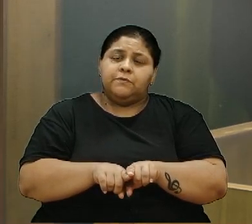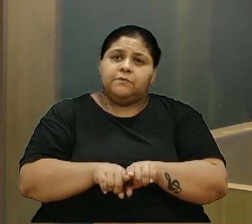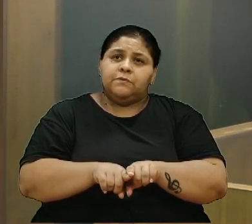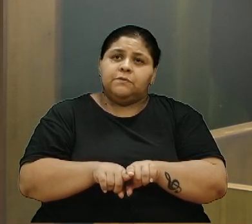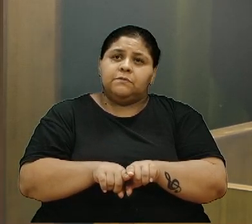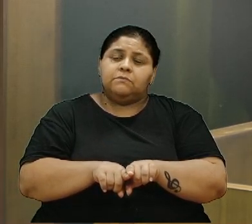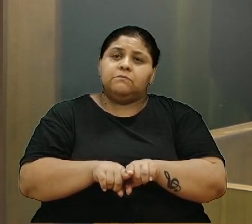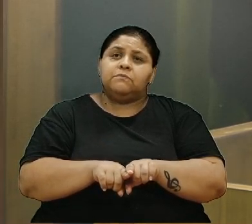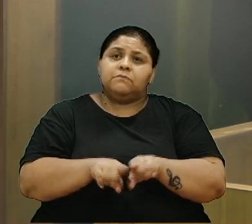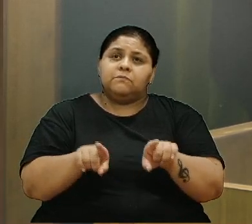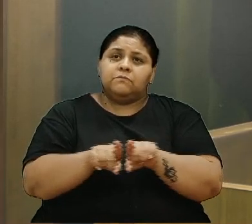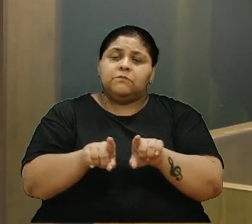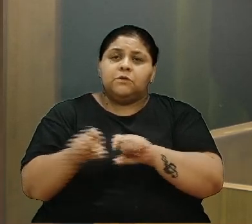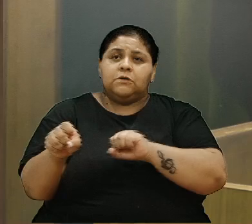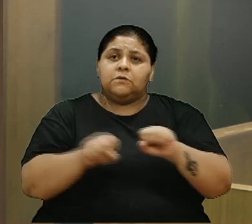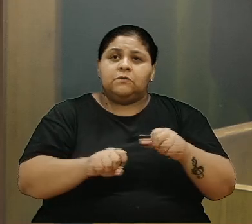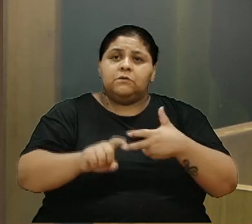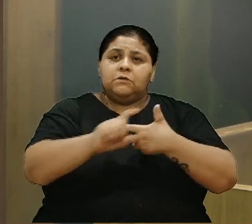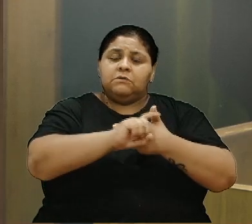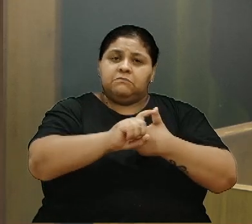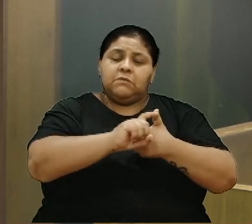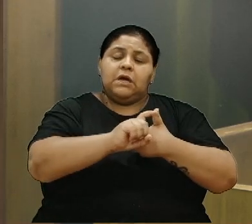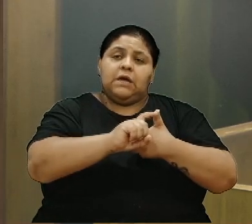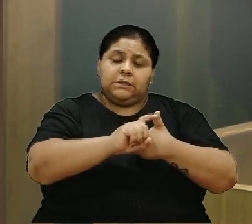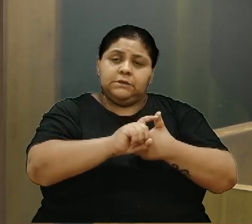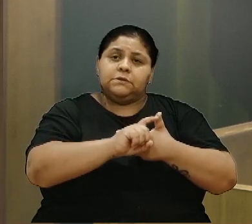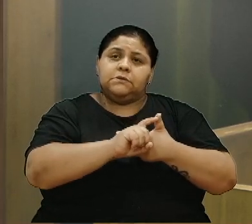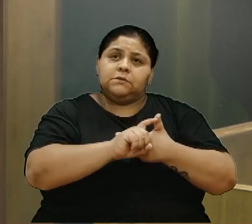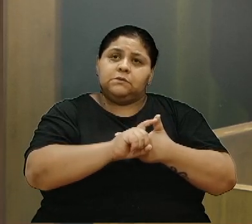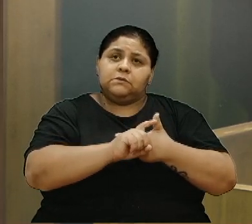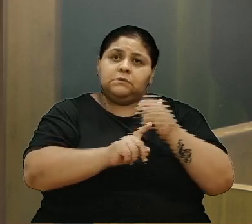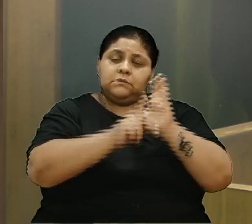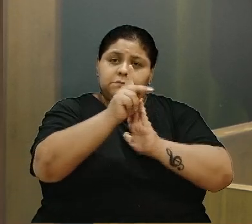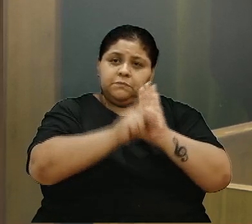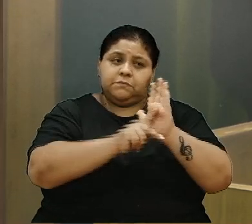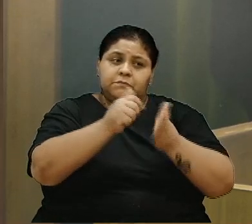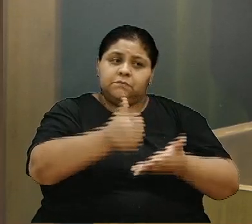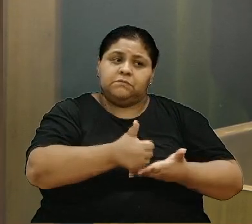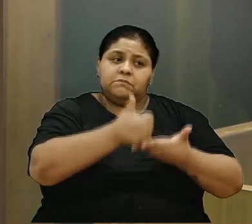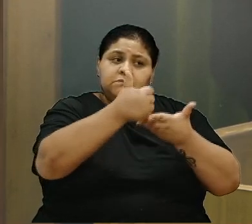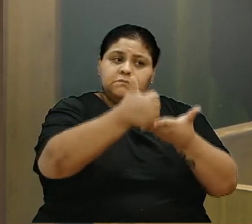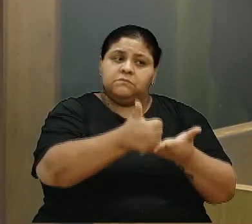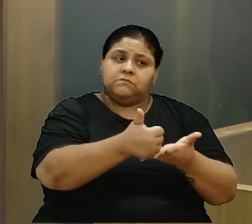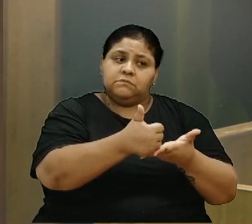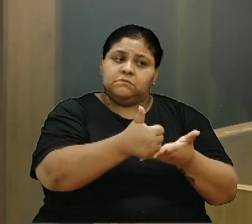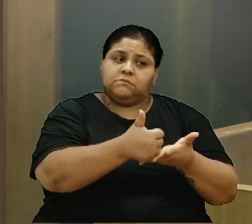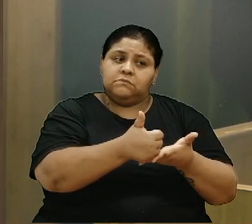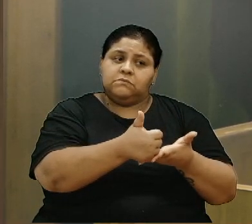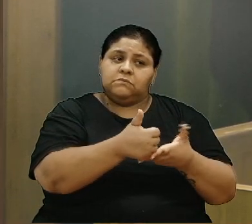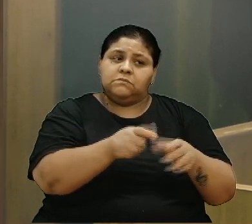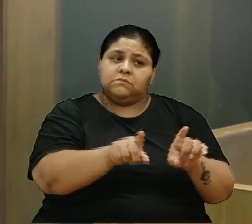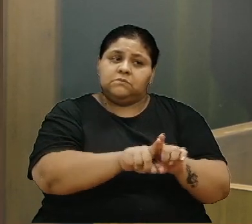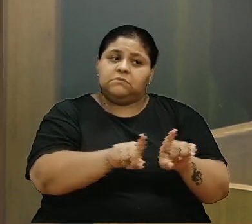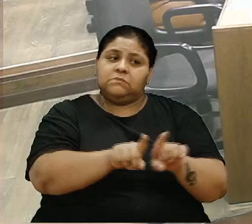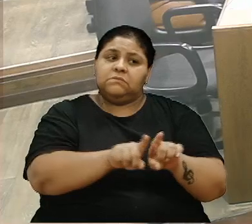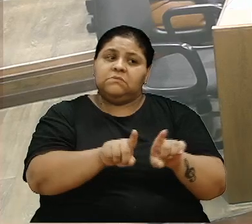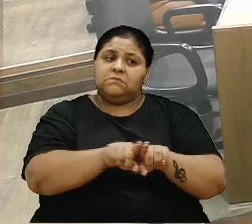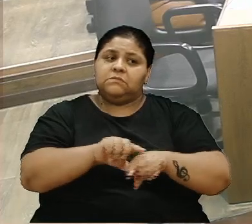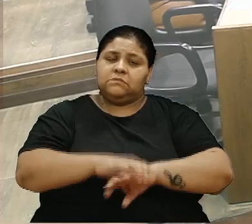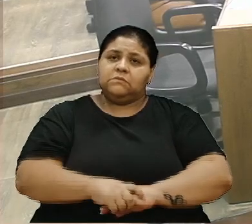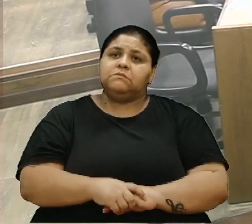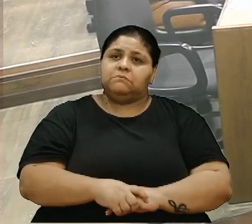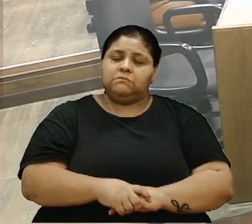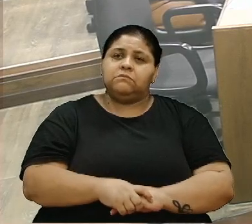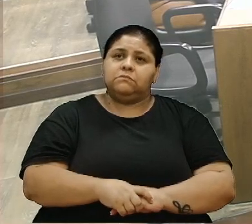organização do Poder Executivo para que os projetos sejam aportados no tempo hábil aqui nessa casa. Vereadora Daiane Mello.